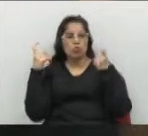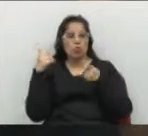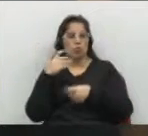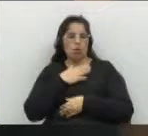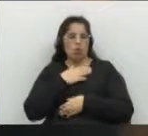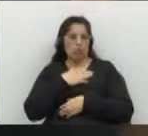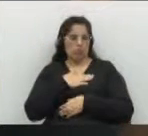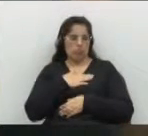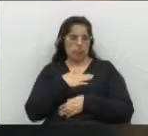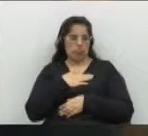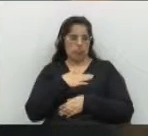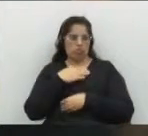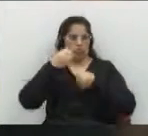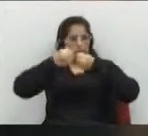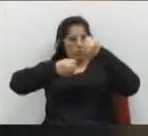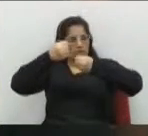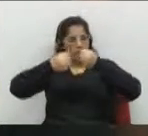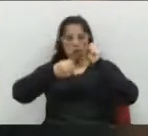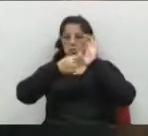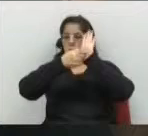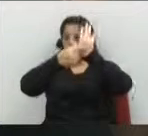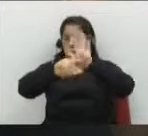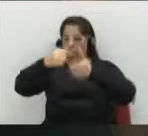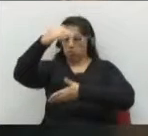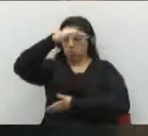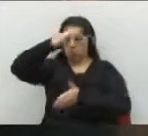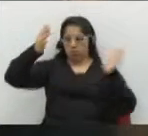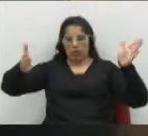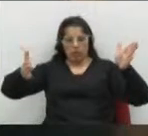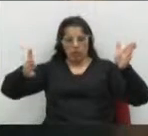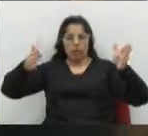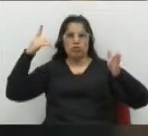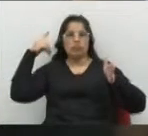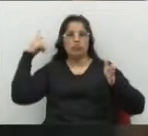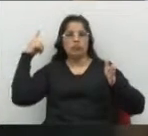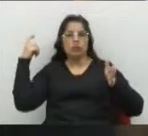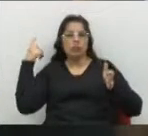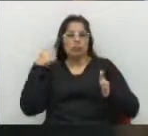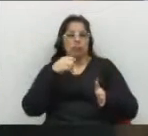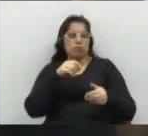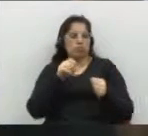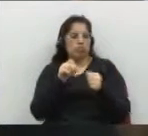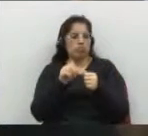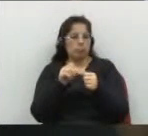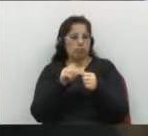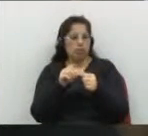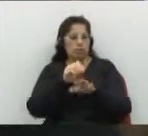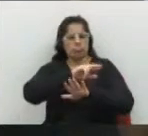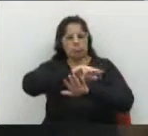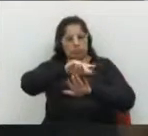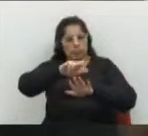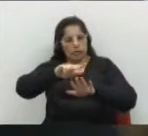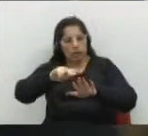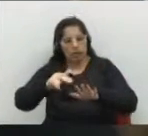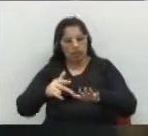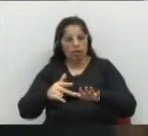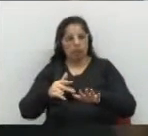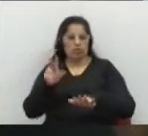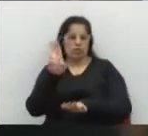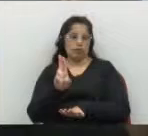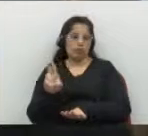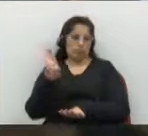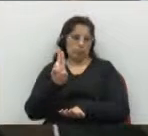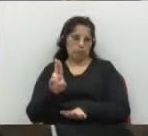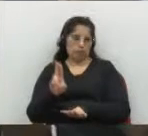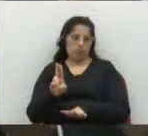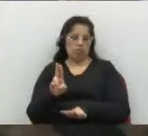caminhonete, em exposição, e faço muitas outras coisas. Lógico, a gente faz tudo